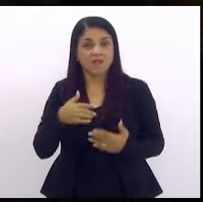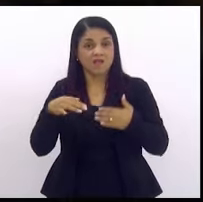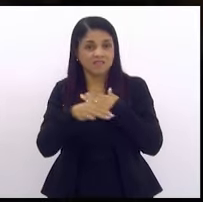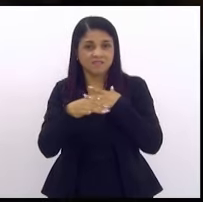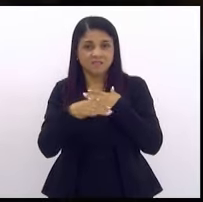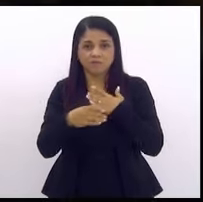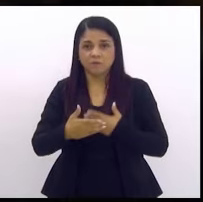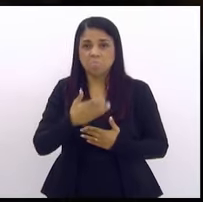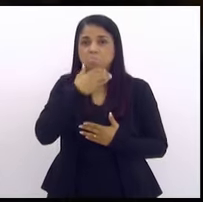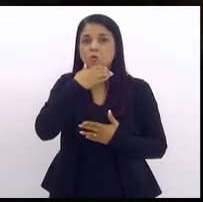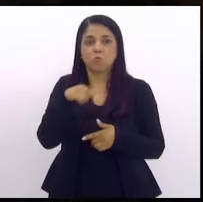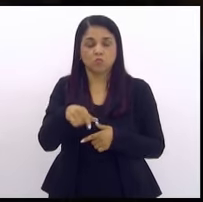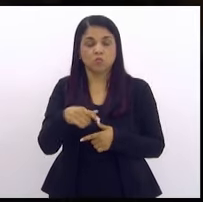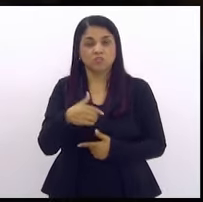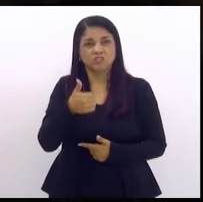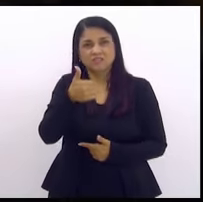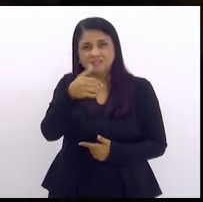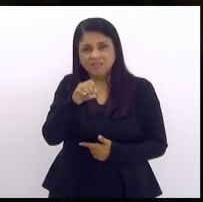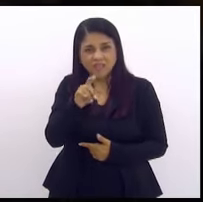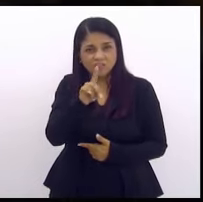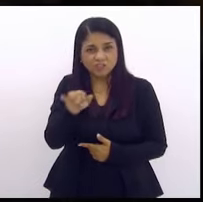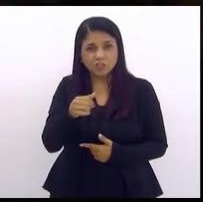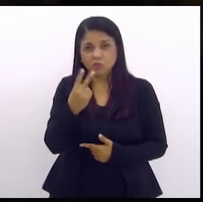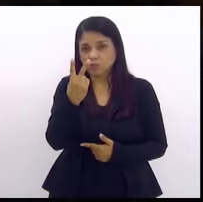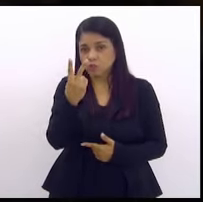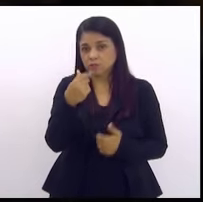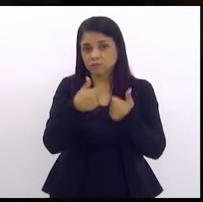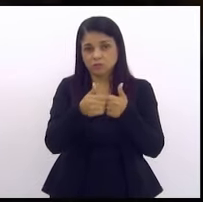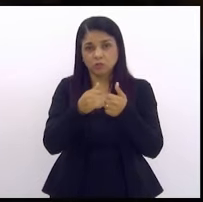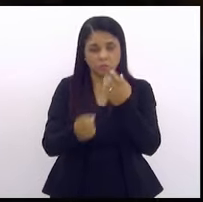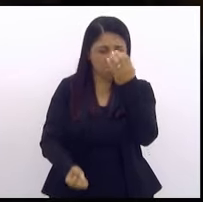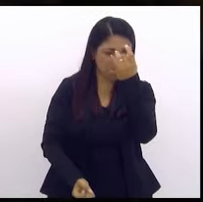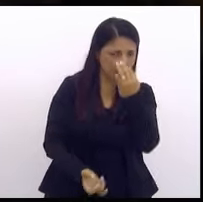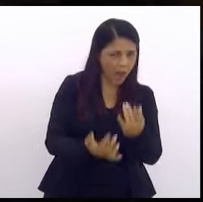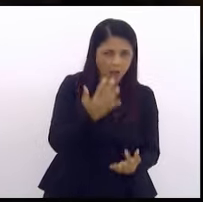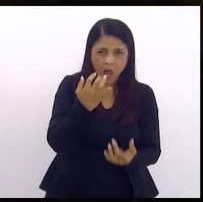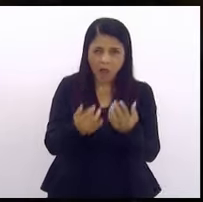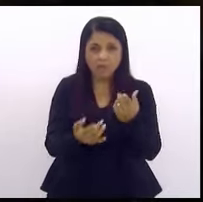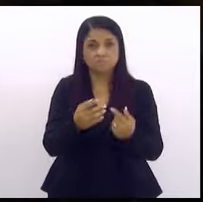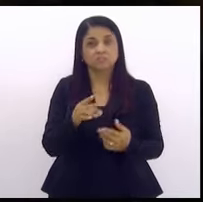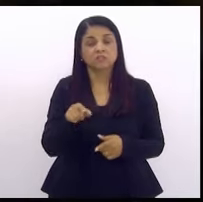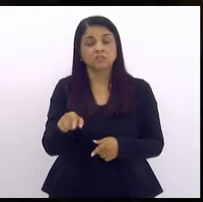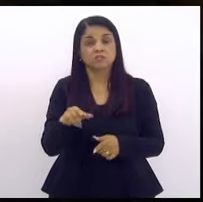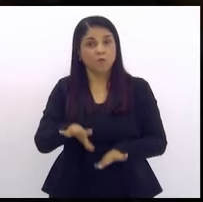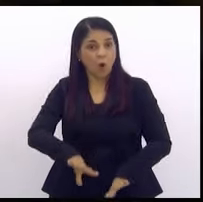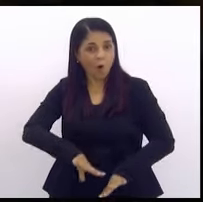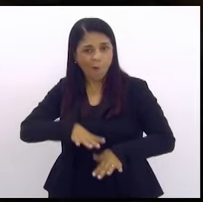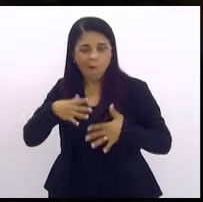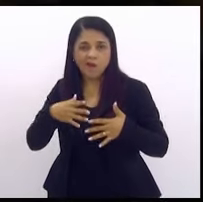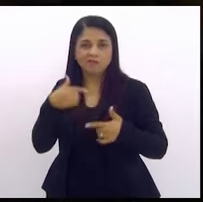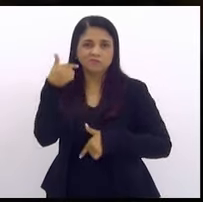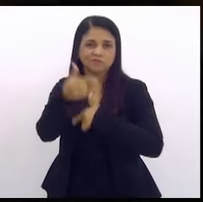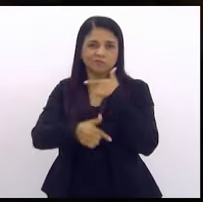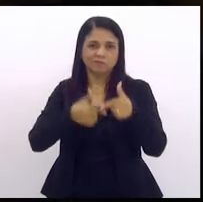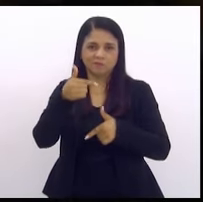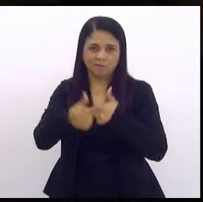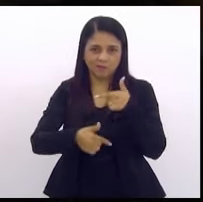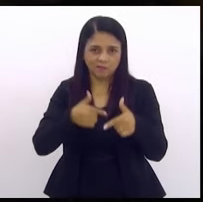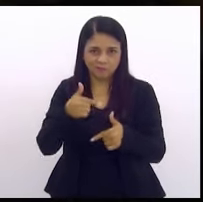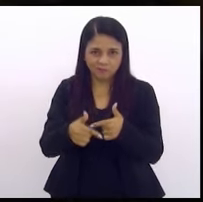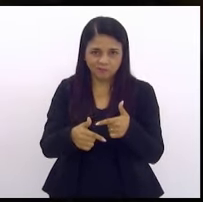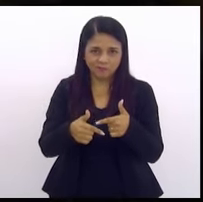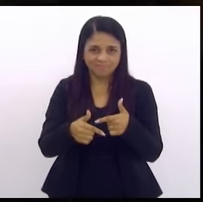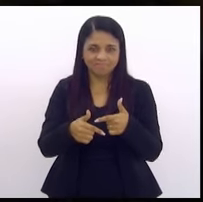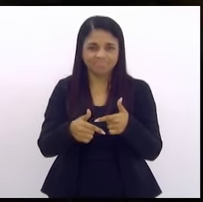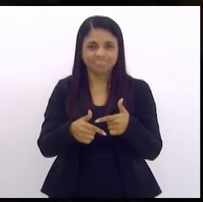Nos últimos 10 dias, 2 ônibus pegaram fogo. Se não fosse a coragem dos trabalhadores rodoviários, a